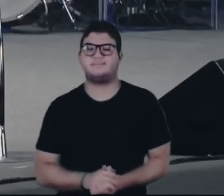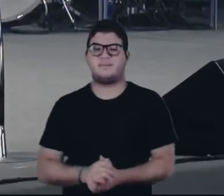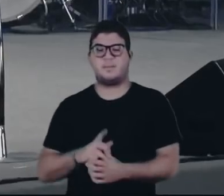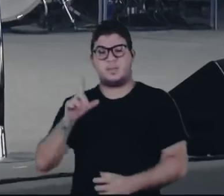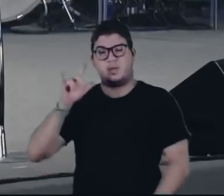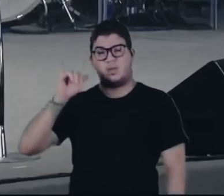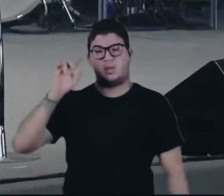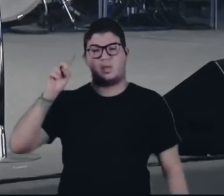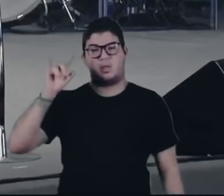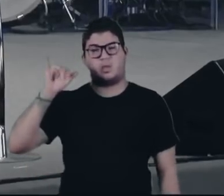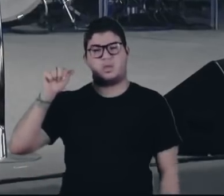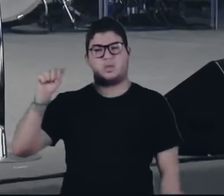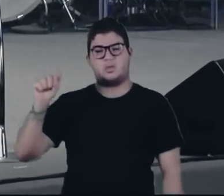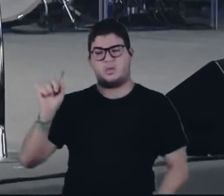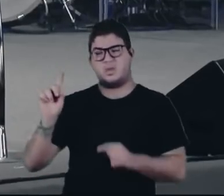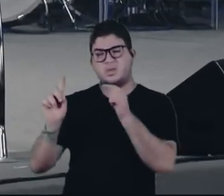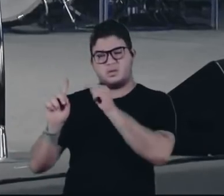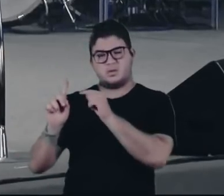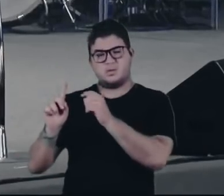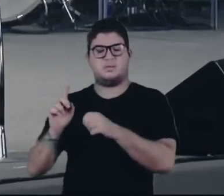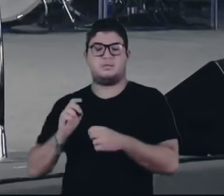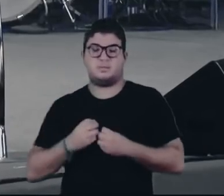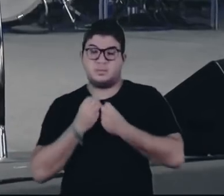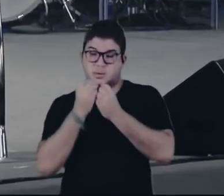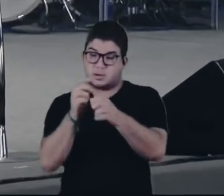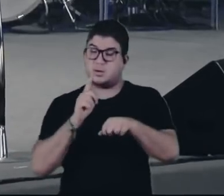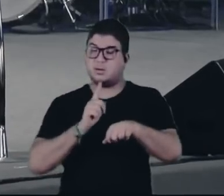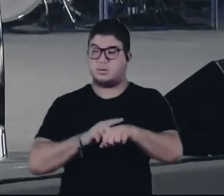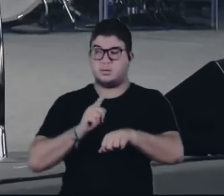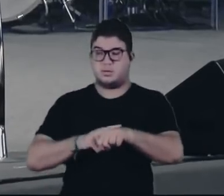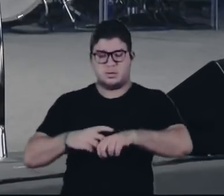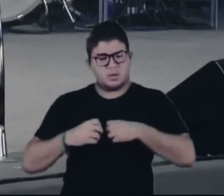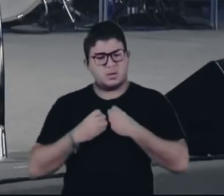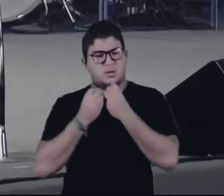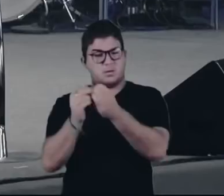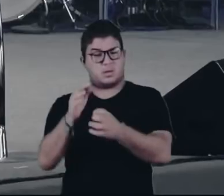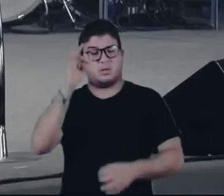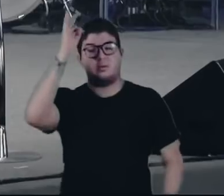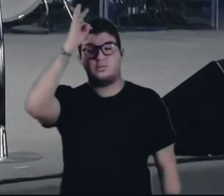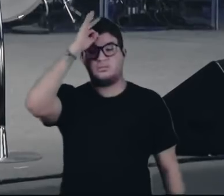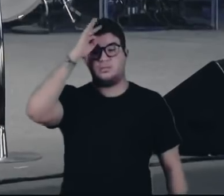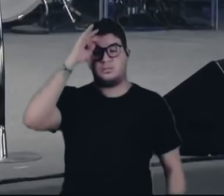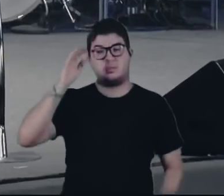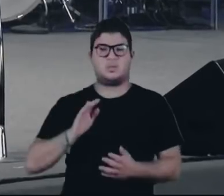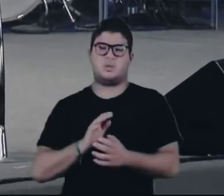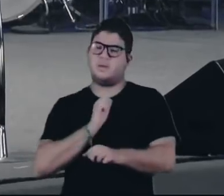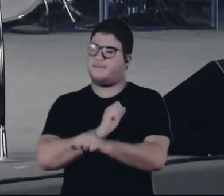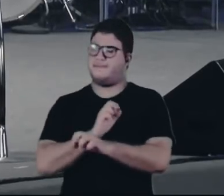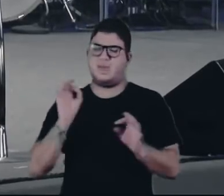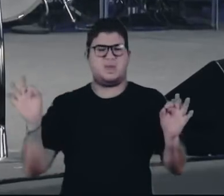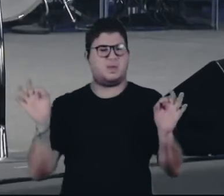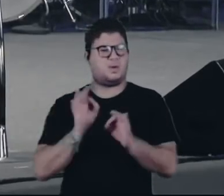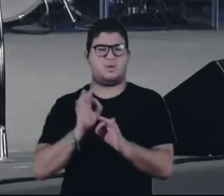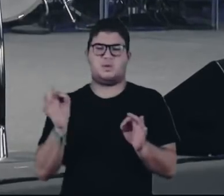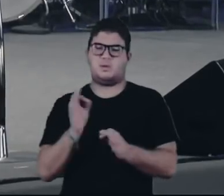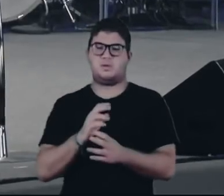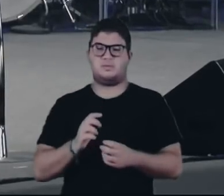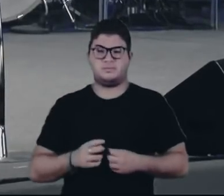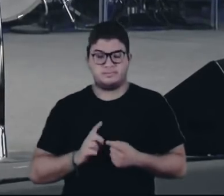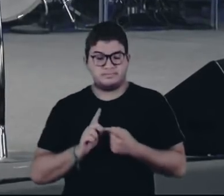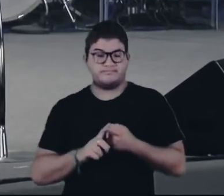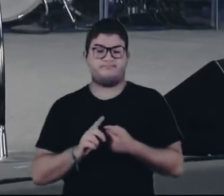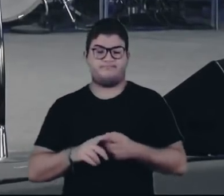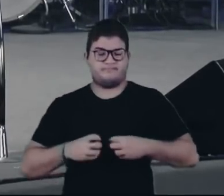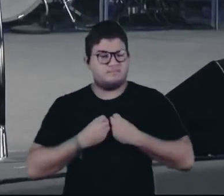Lídia tinha dado tempo, tinha dado talento, mas ela não parou por aí. Ela também